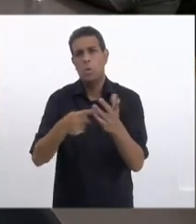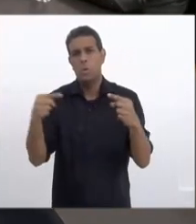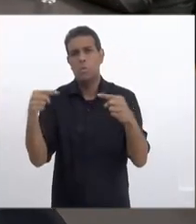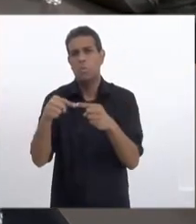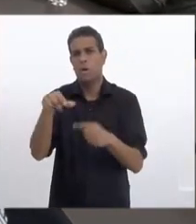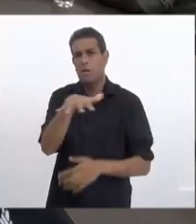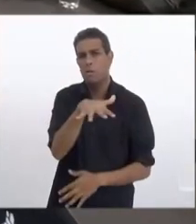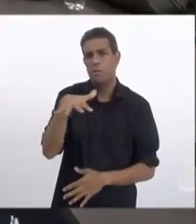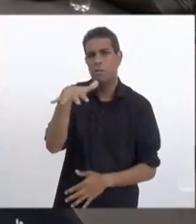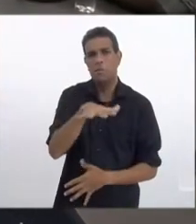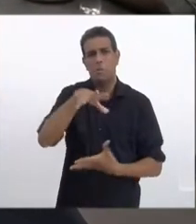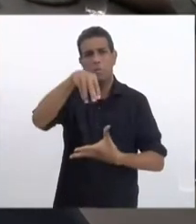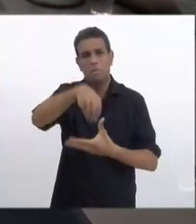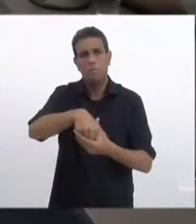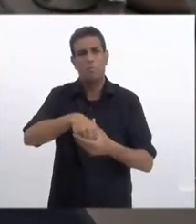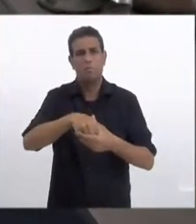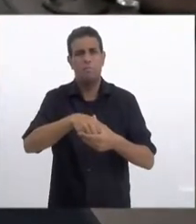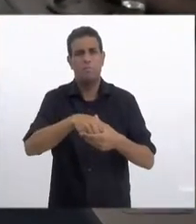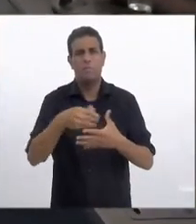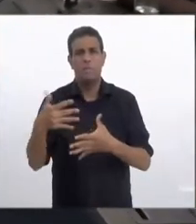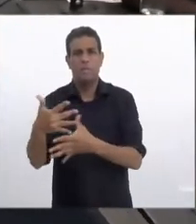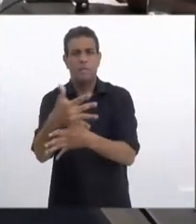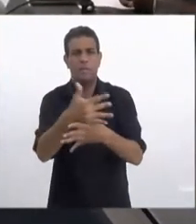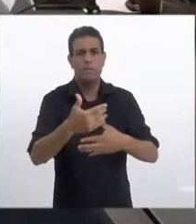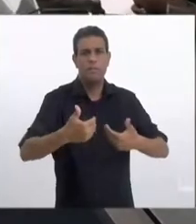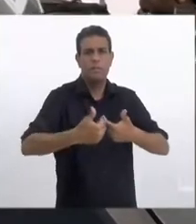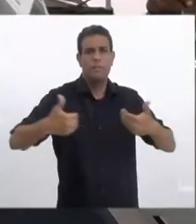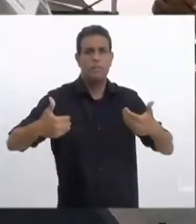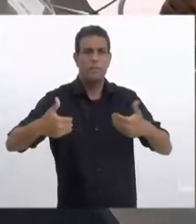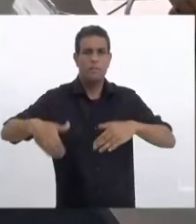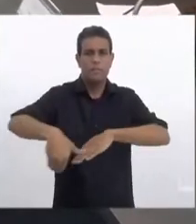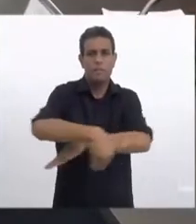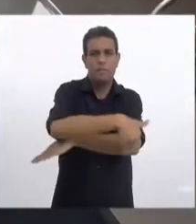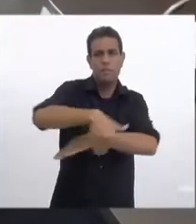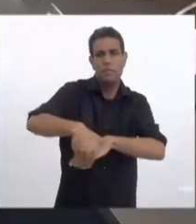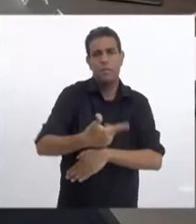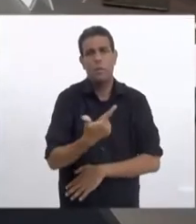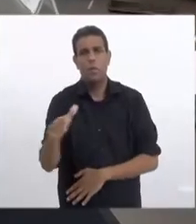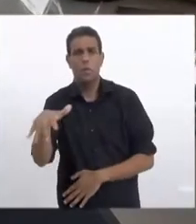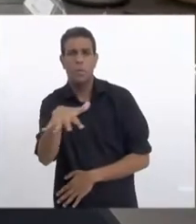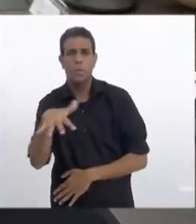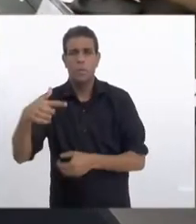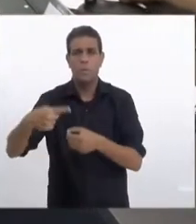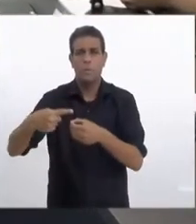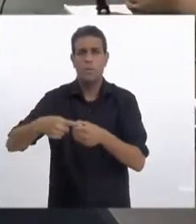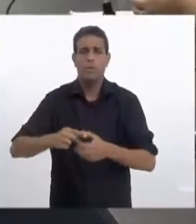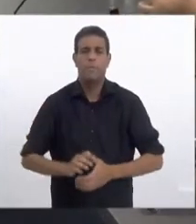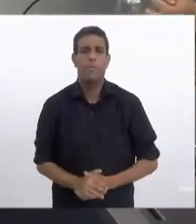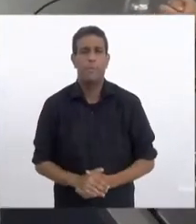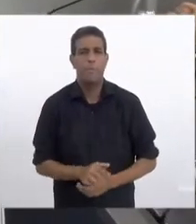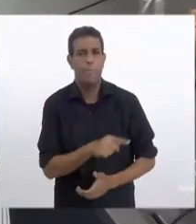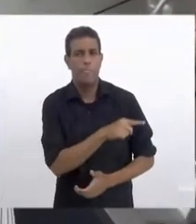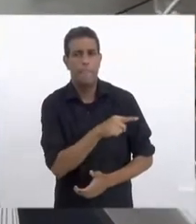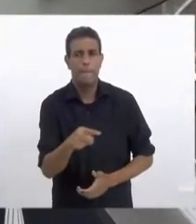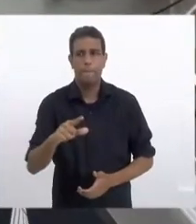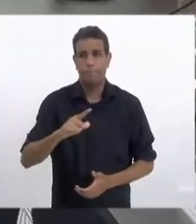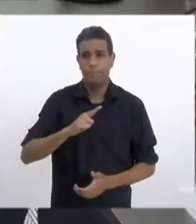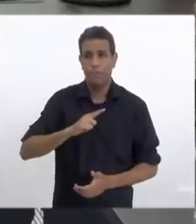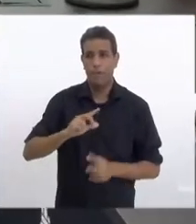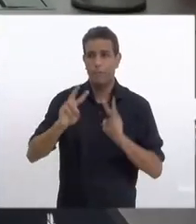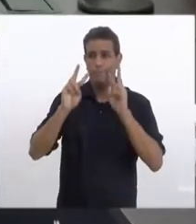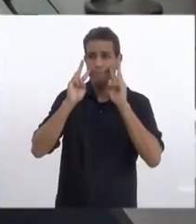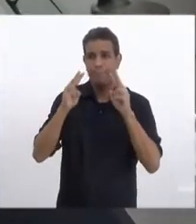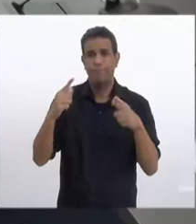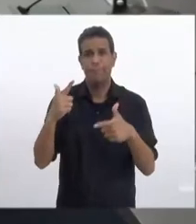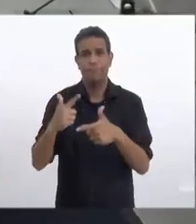espaço ele é muito curto de uma cidade para outra, você atravessa uma rua, você já está no outro município. Mas mesmo havendo